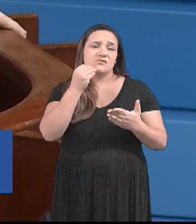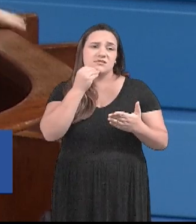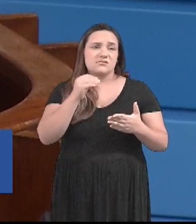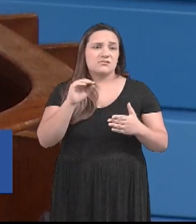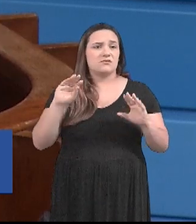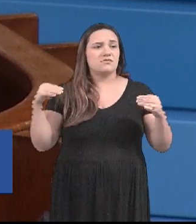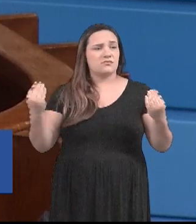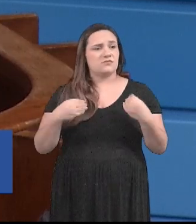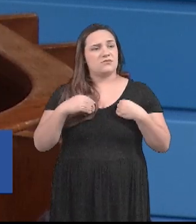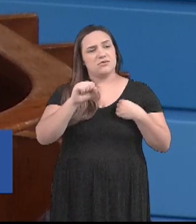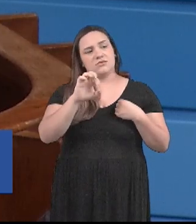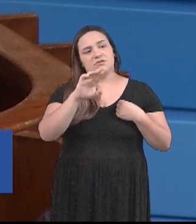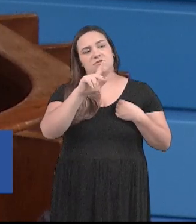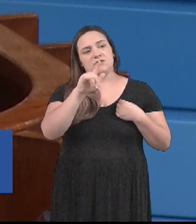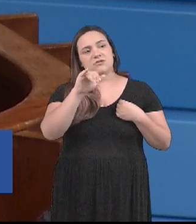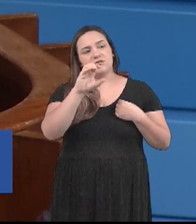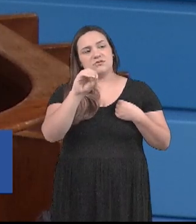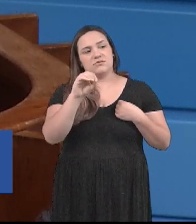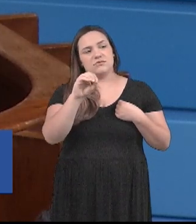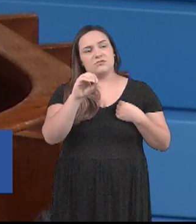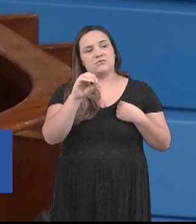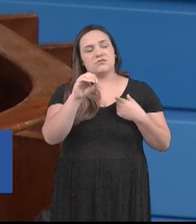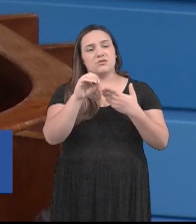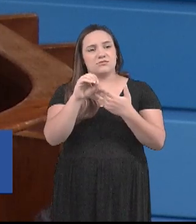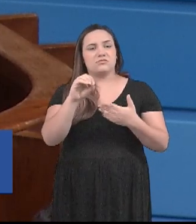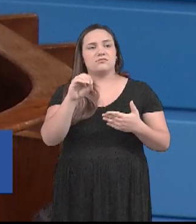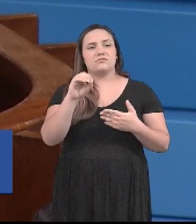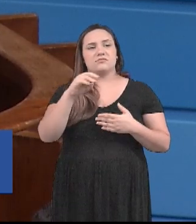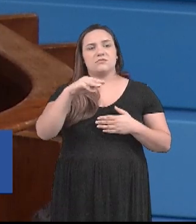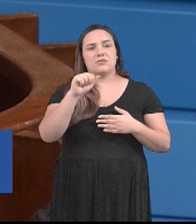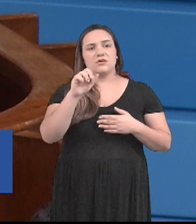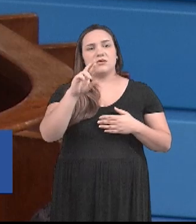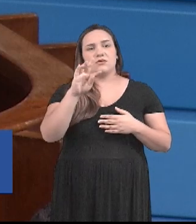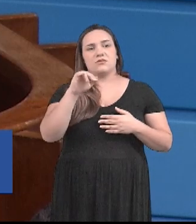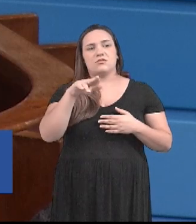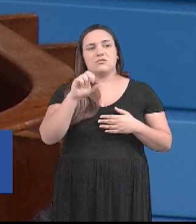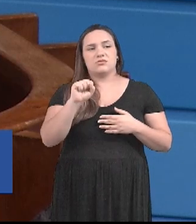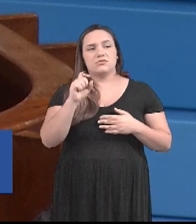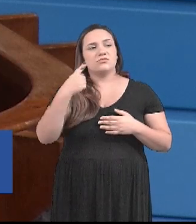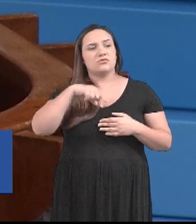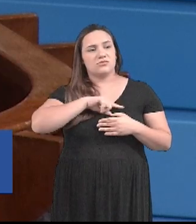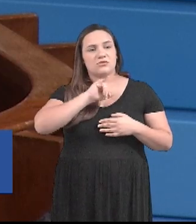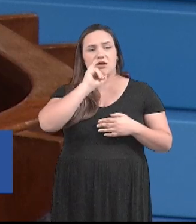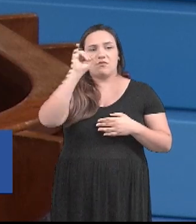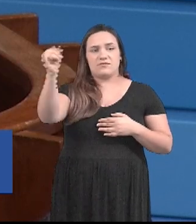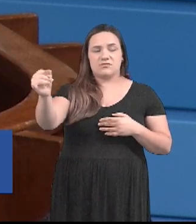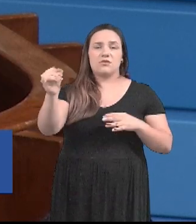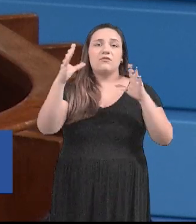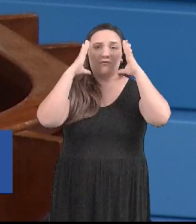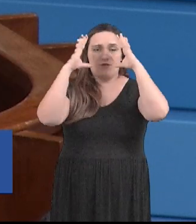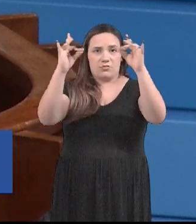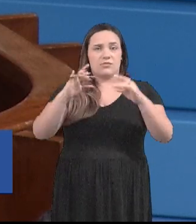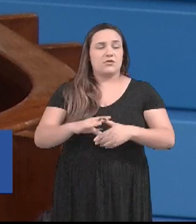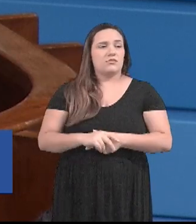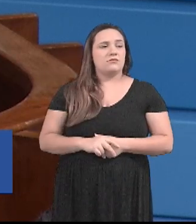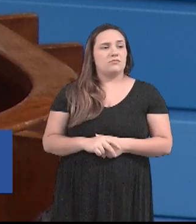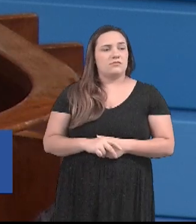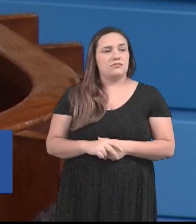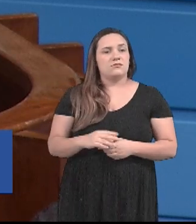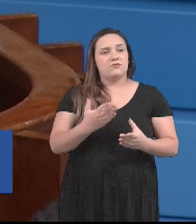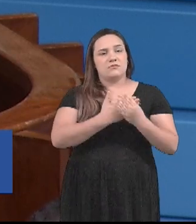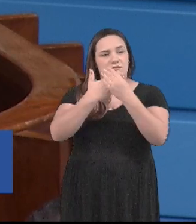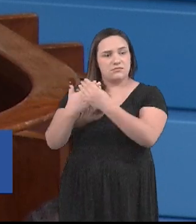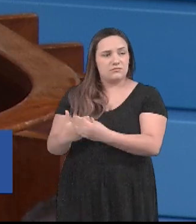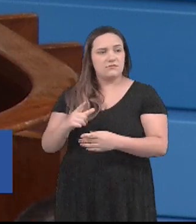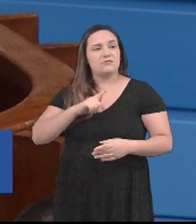ao desembargador, excelentíssimo desembargador Sérgio Martins. Então nós fizemos a comunicação oficial, senhor presidente, no